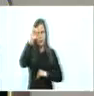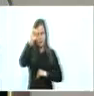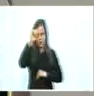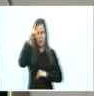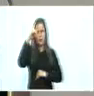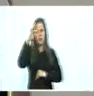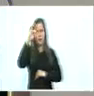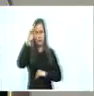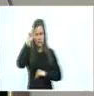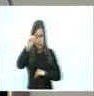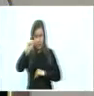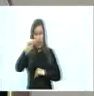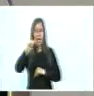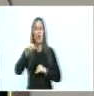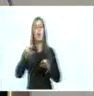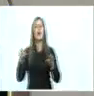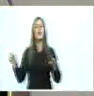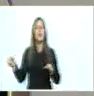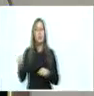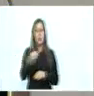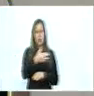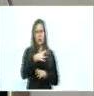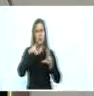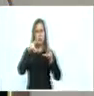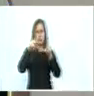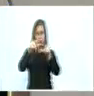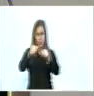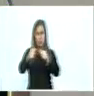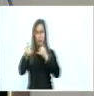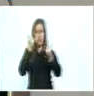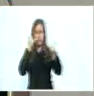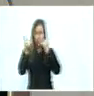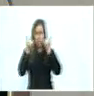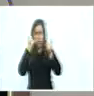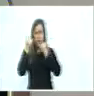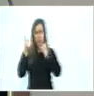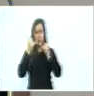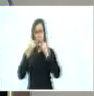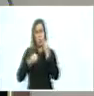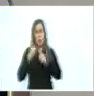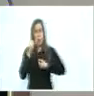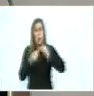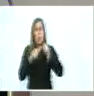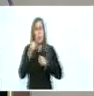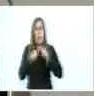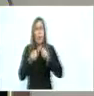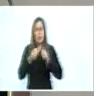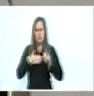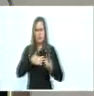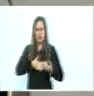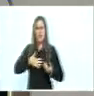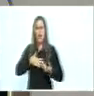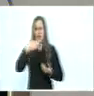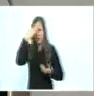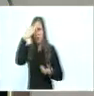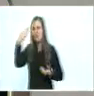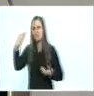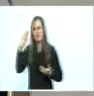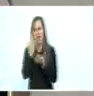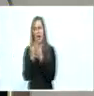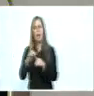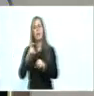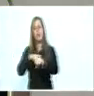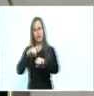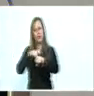atualizar a todos a respeito dos andamentos da comissão e gostaria de agradecer, já está encerrando o meu tempo,